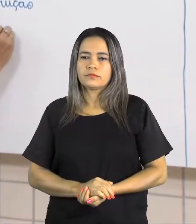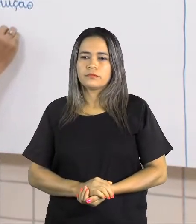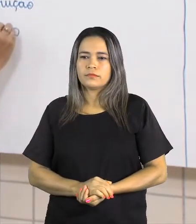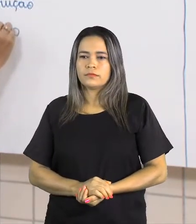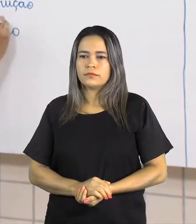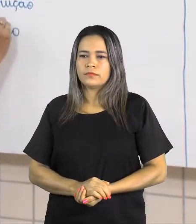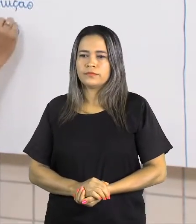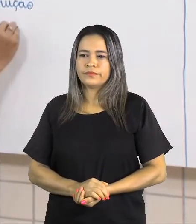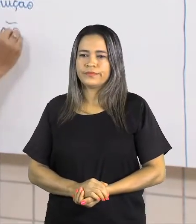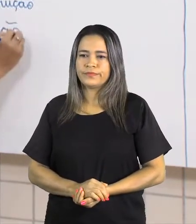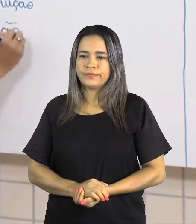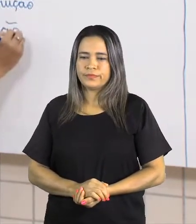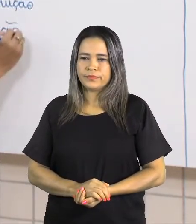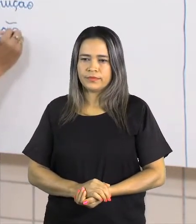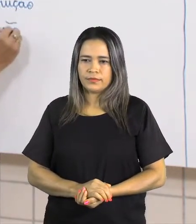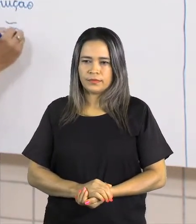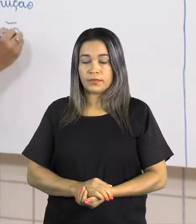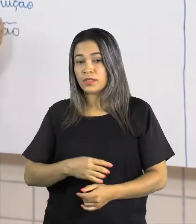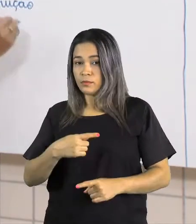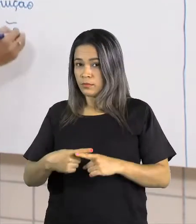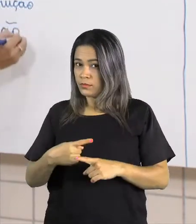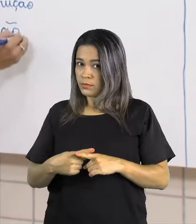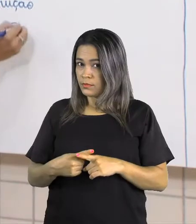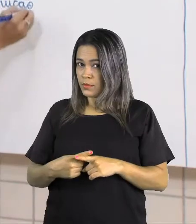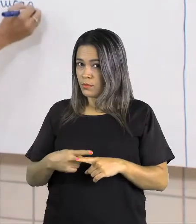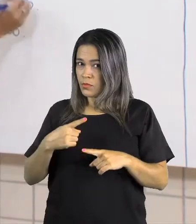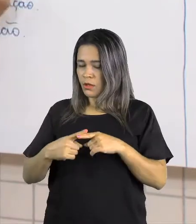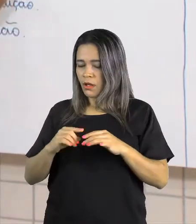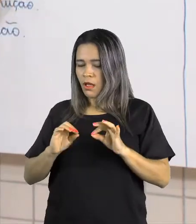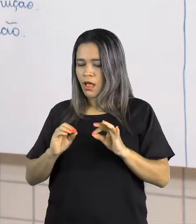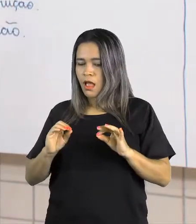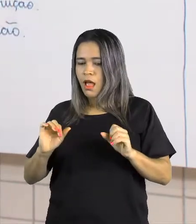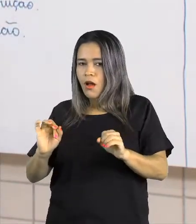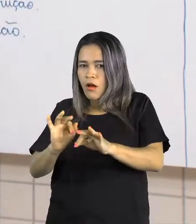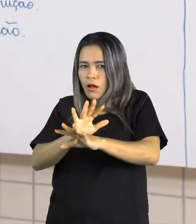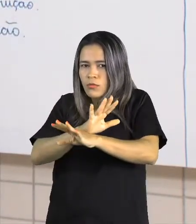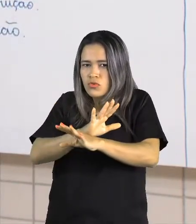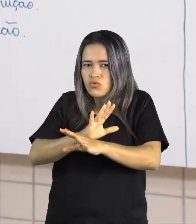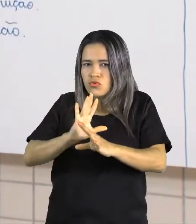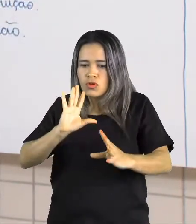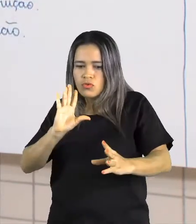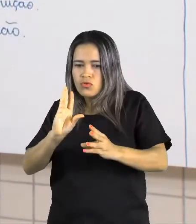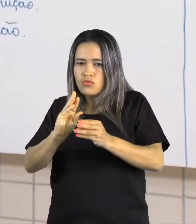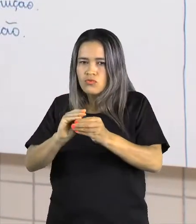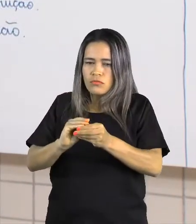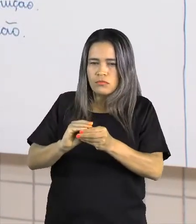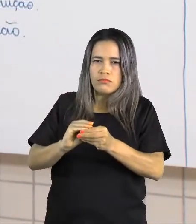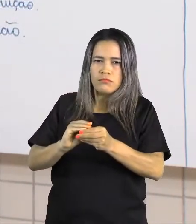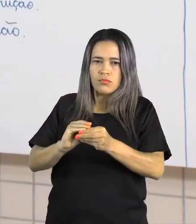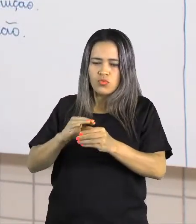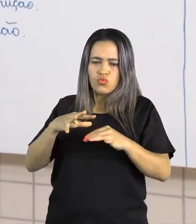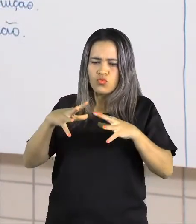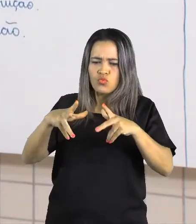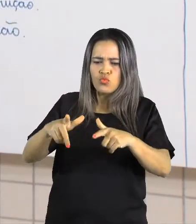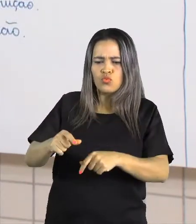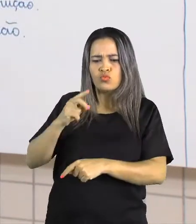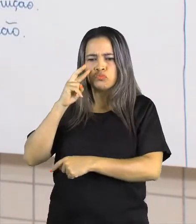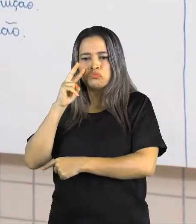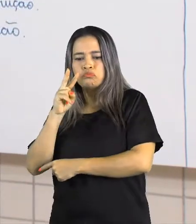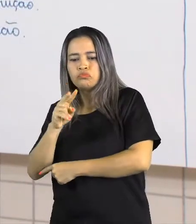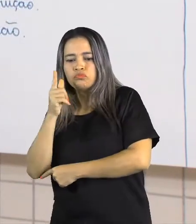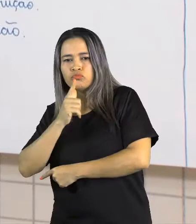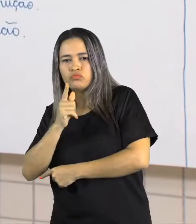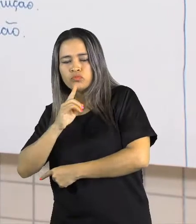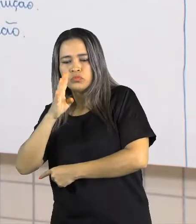Reflexão. Por quê? Porque o desfecho, tá? De tudo aquilo que você observou